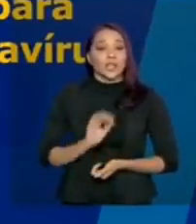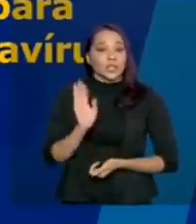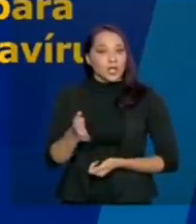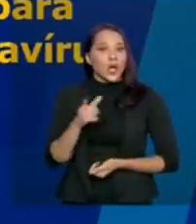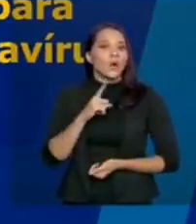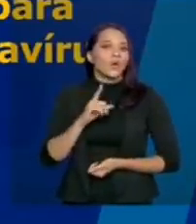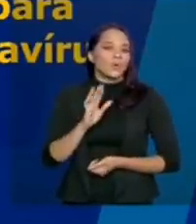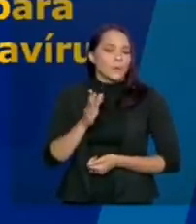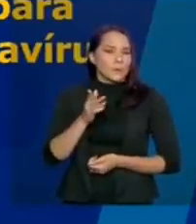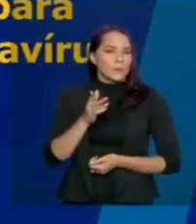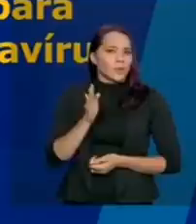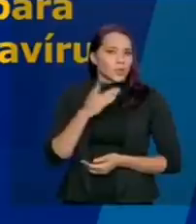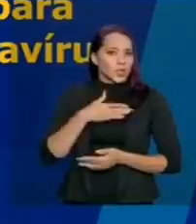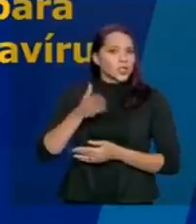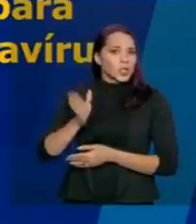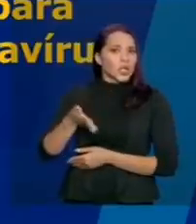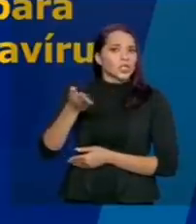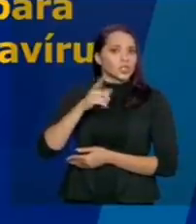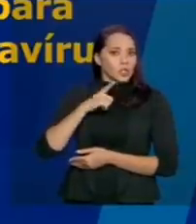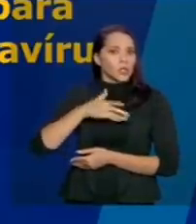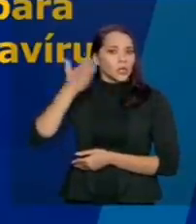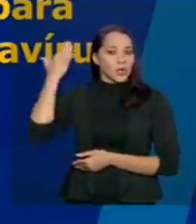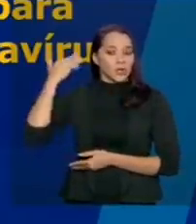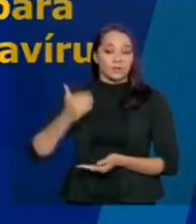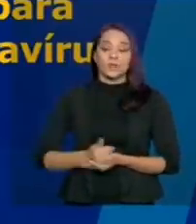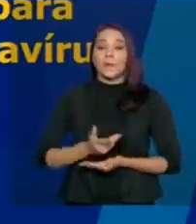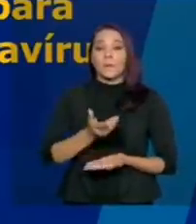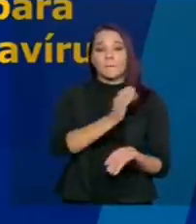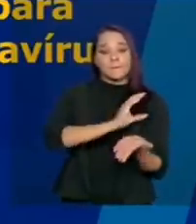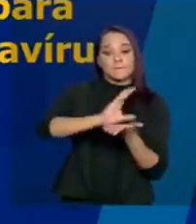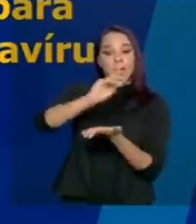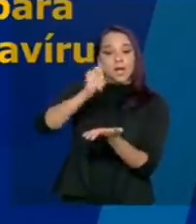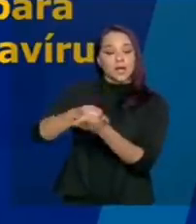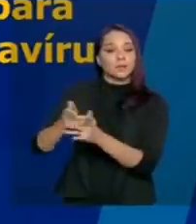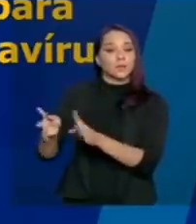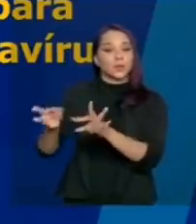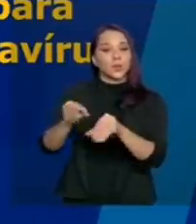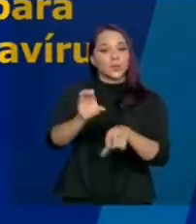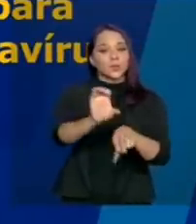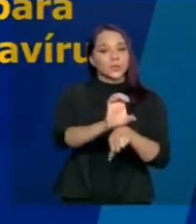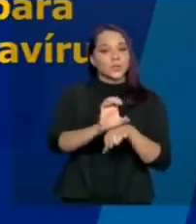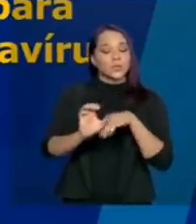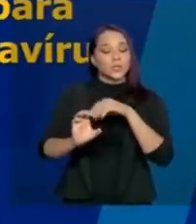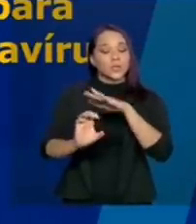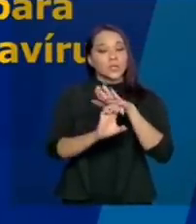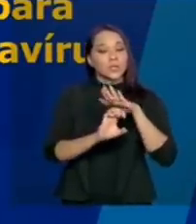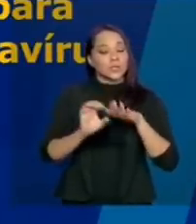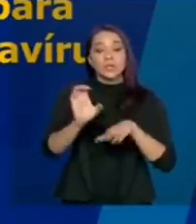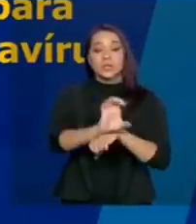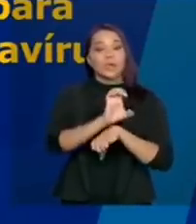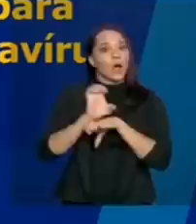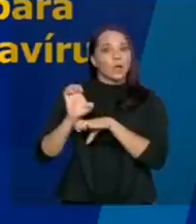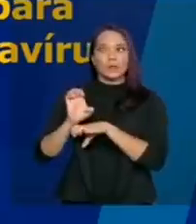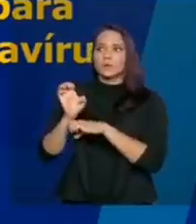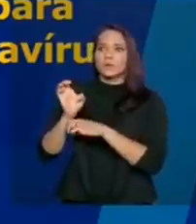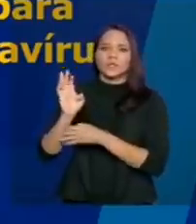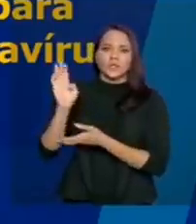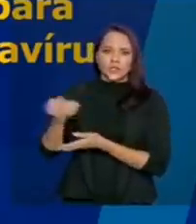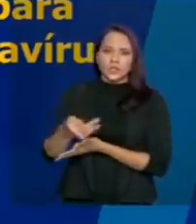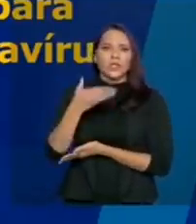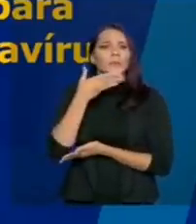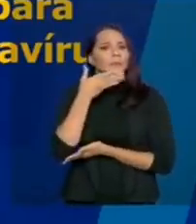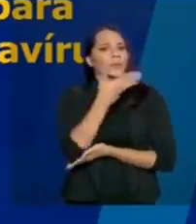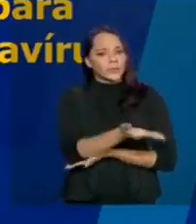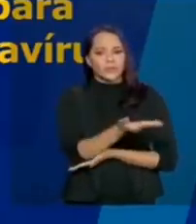habilitados. E estamos pagando isso para todos os estados e continuamos recebendo solicitações de habilitação de